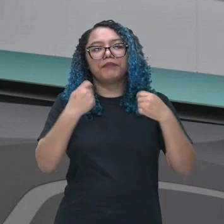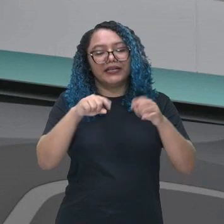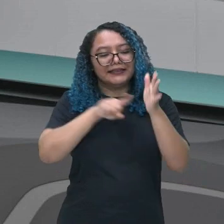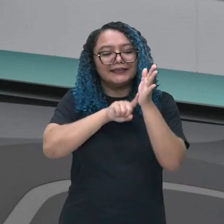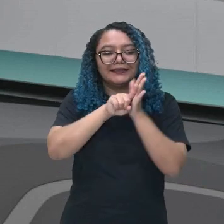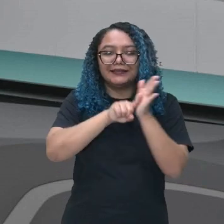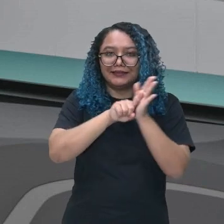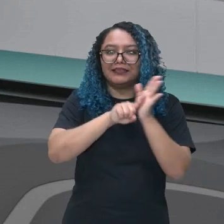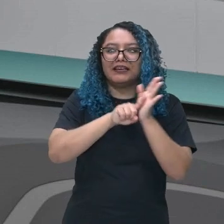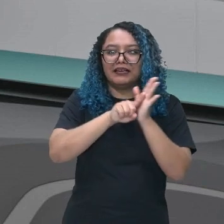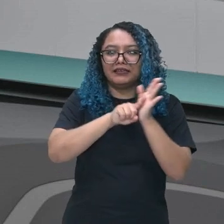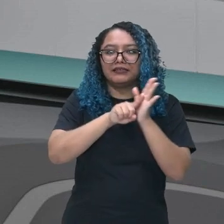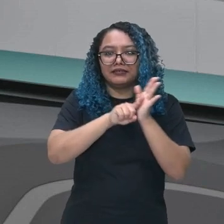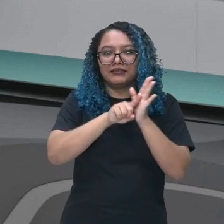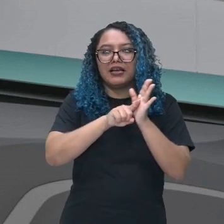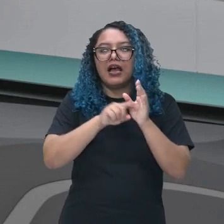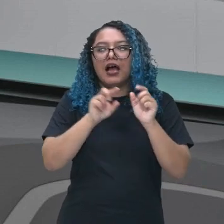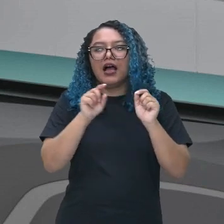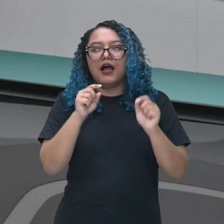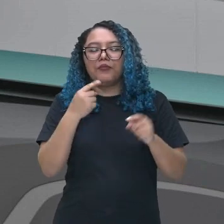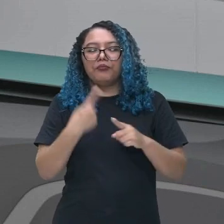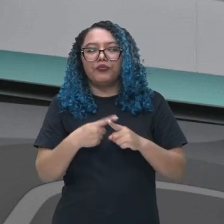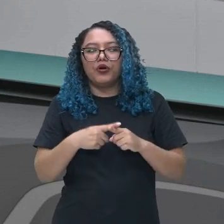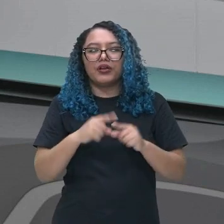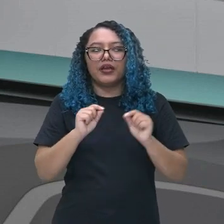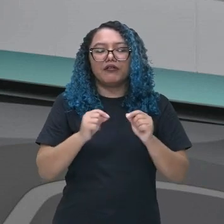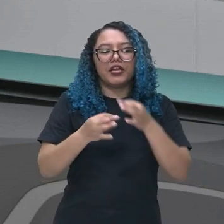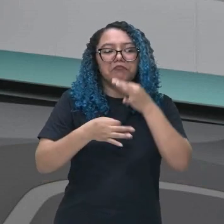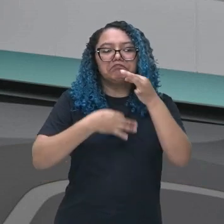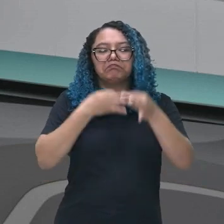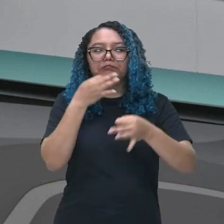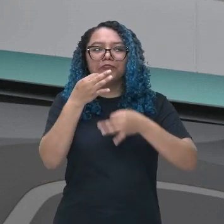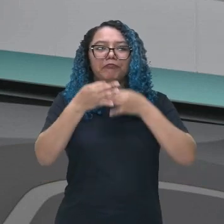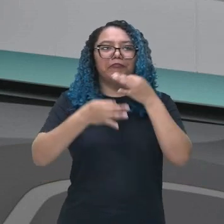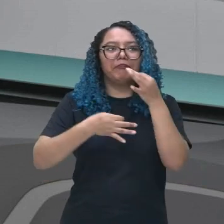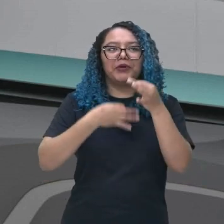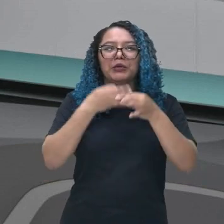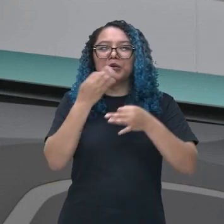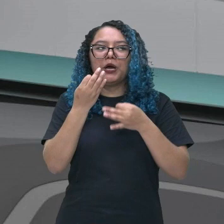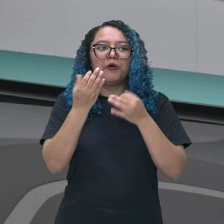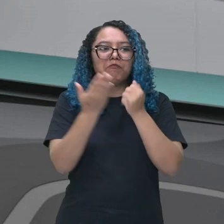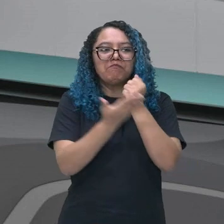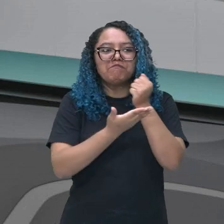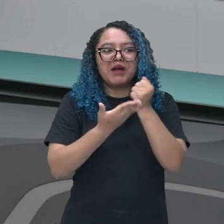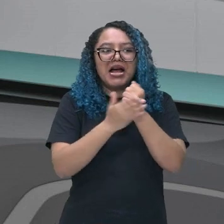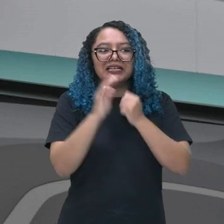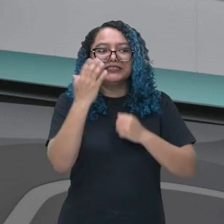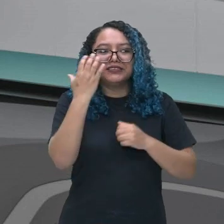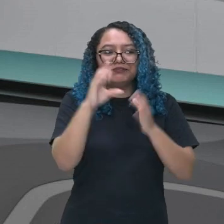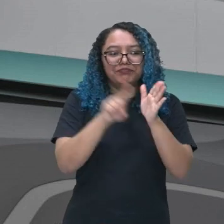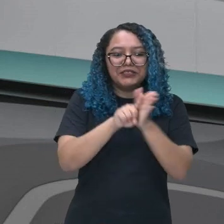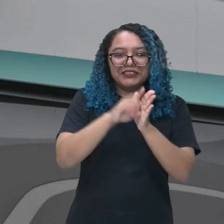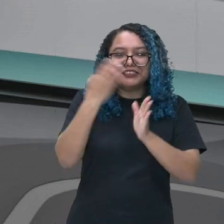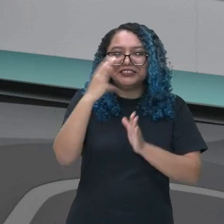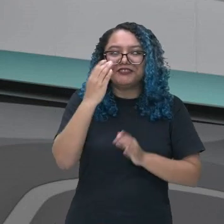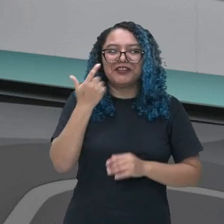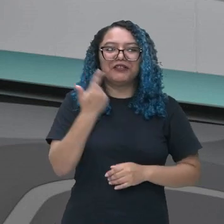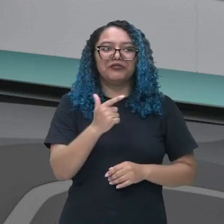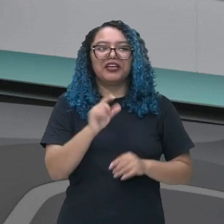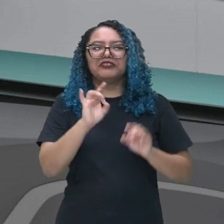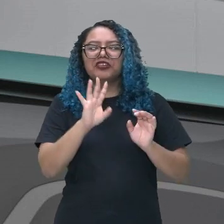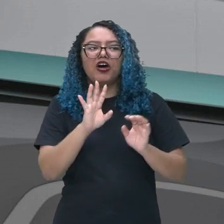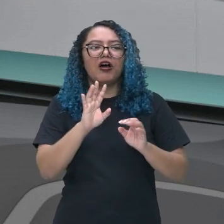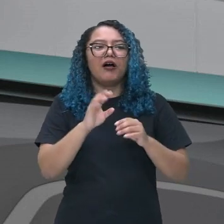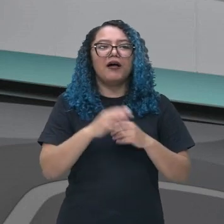para a gente também não ficar passando vergonha por aí, dando opiniões que não tem fundamentos, ok? Só porque alguém falou, a gente leu